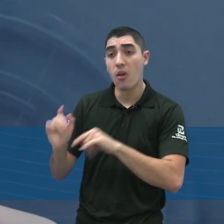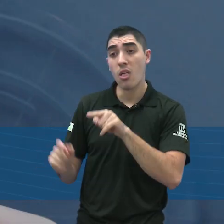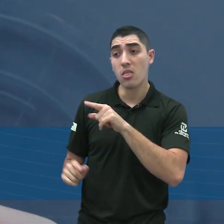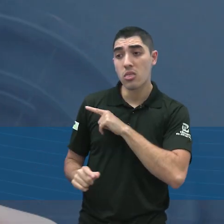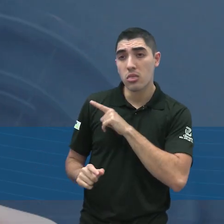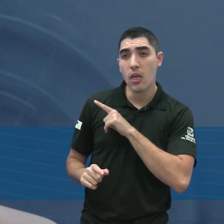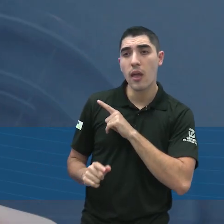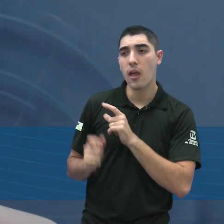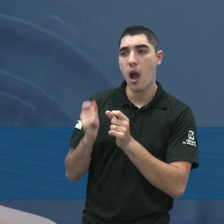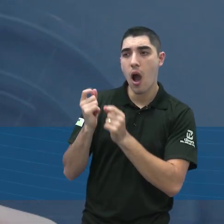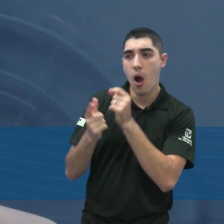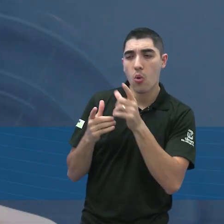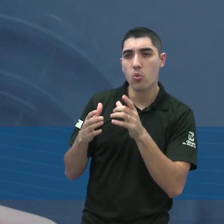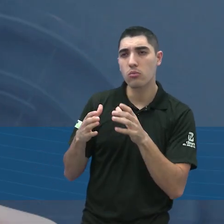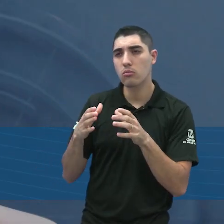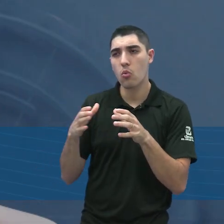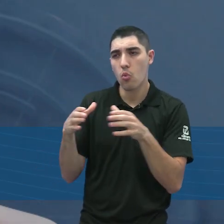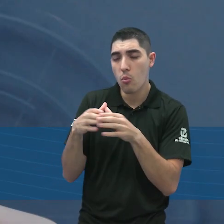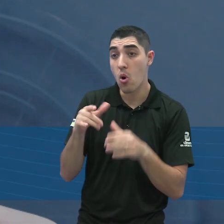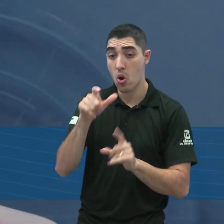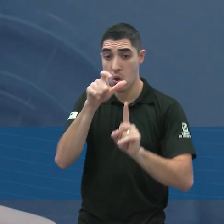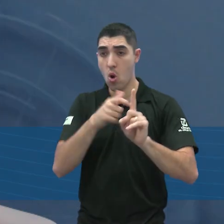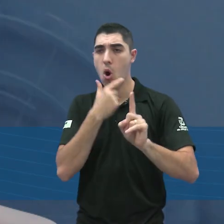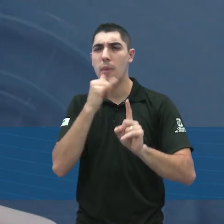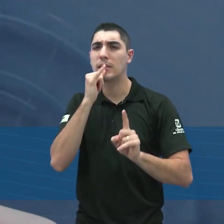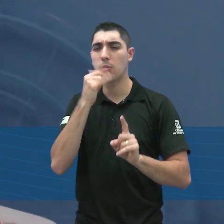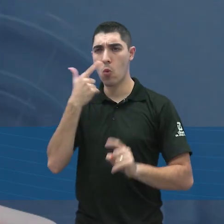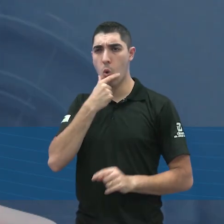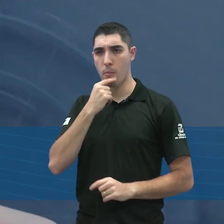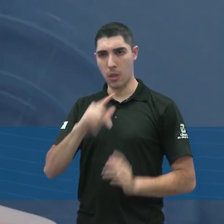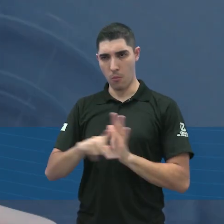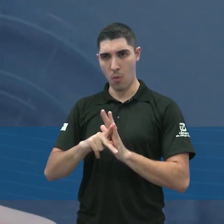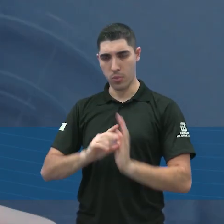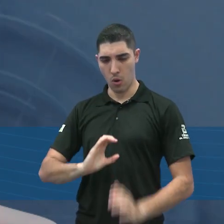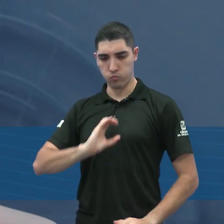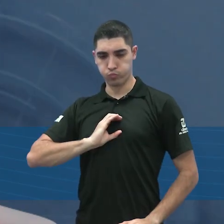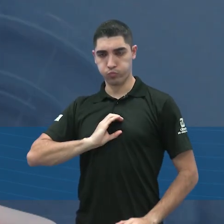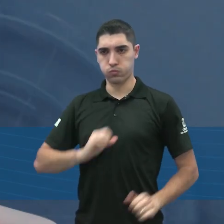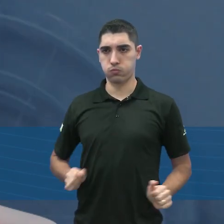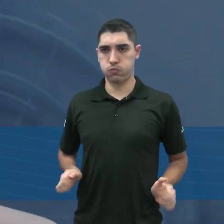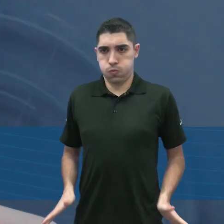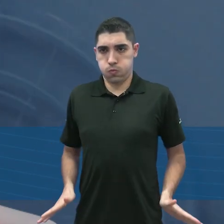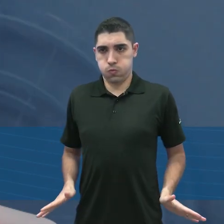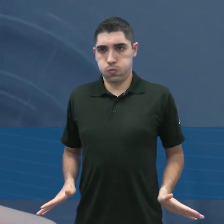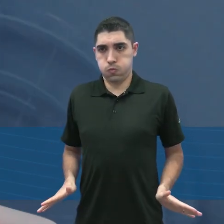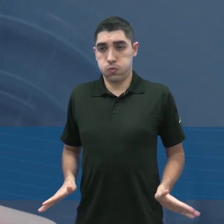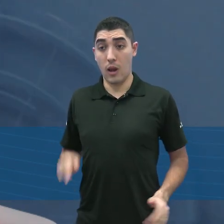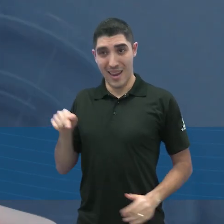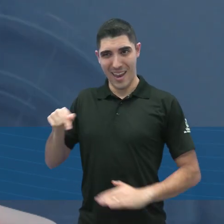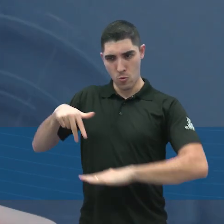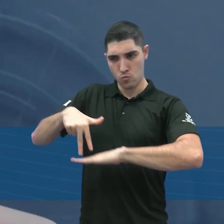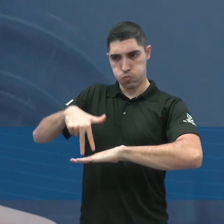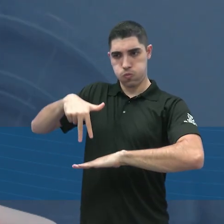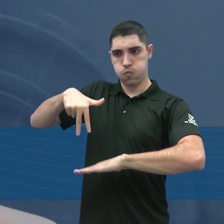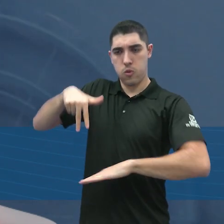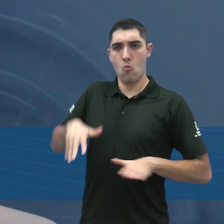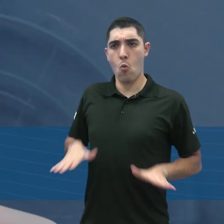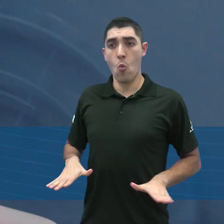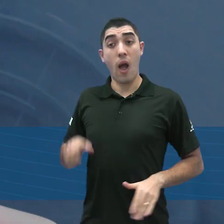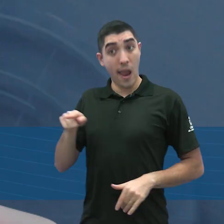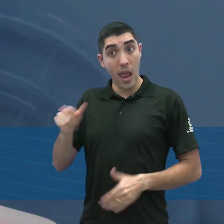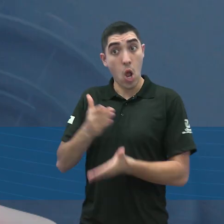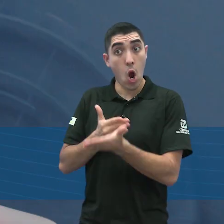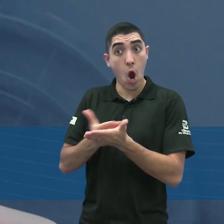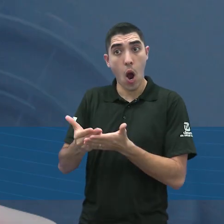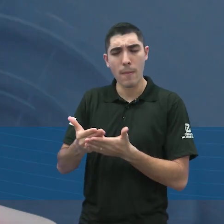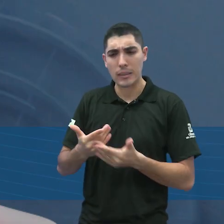de uma fraqueza. Se não me engano, o Homem de Ferro, em algum dos filmes, ele traz essa crise, uma